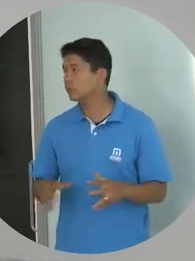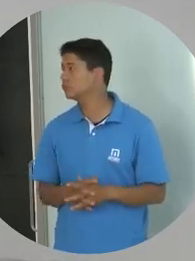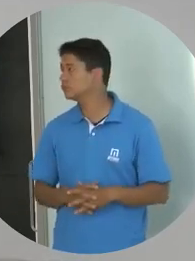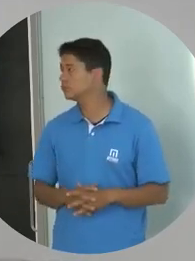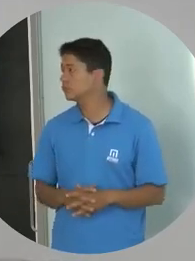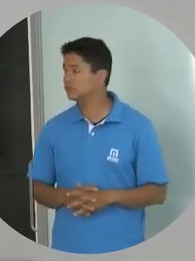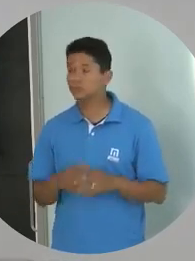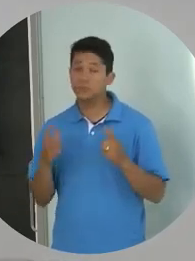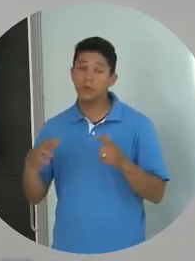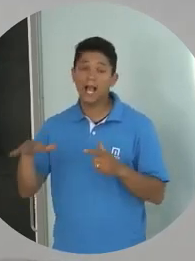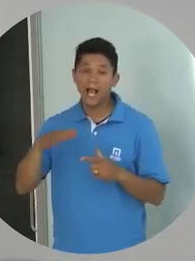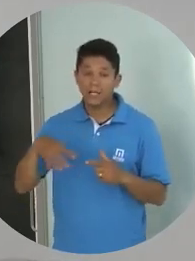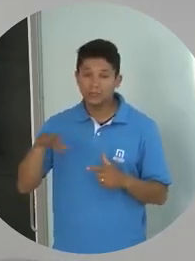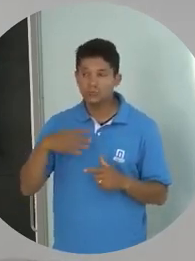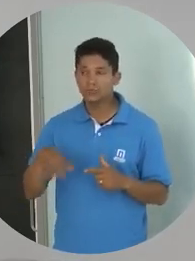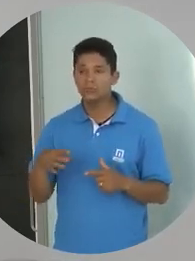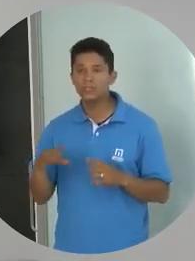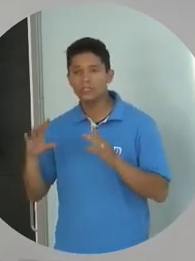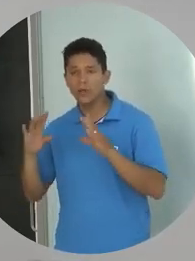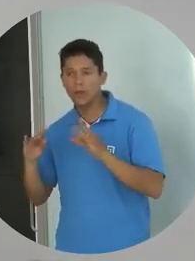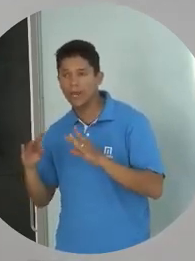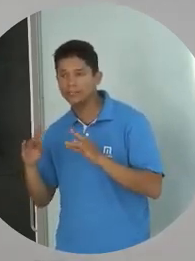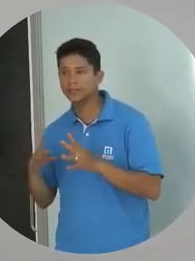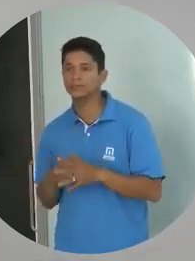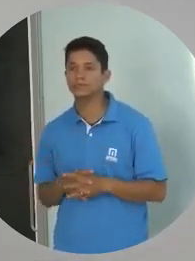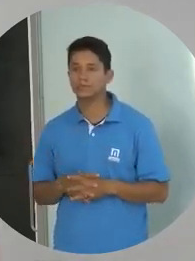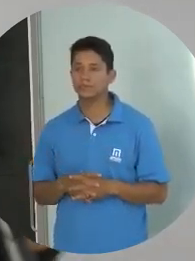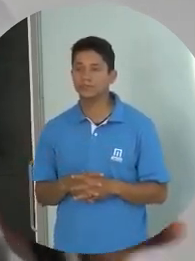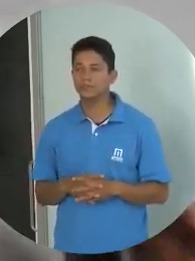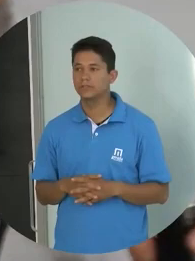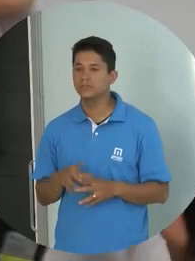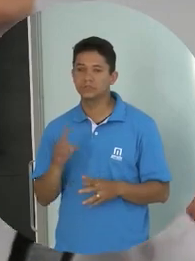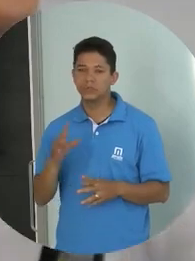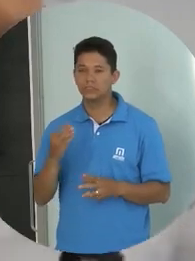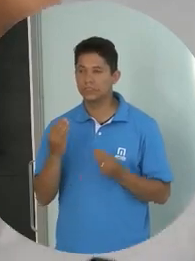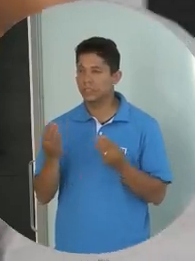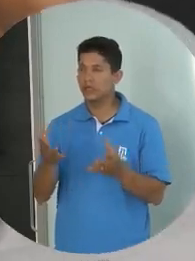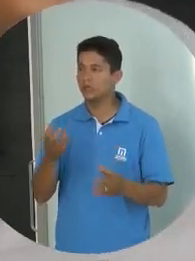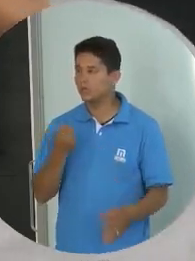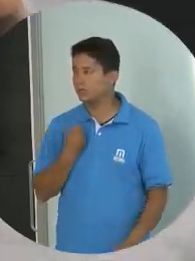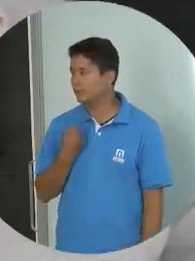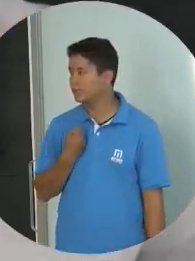caso, depende muito dessa percolação. Mas, só para te dar um número...